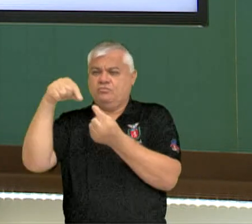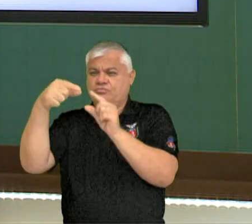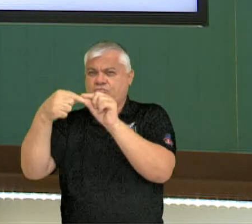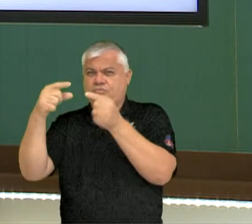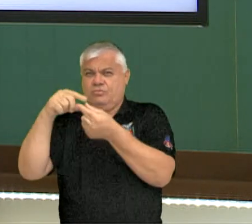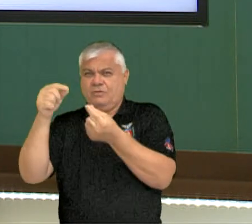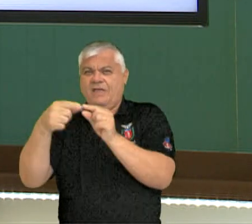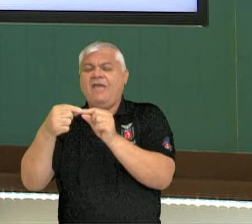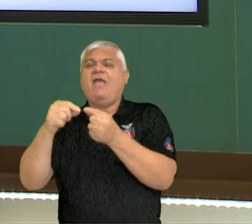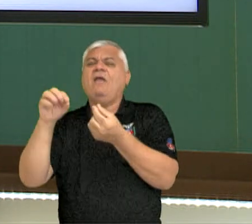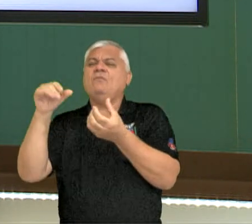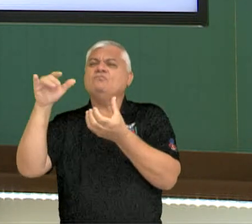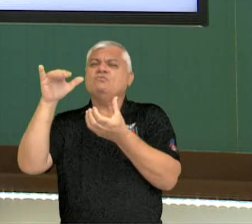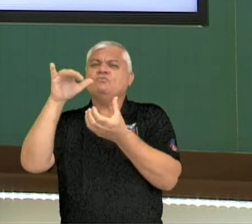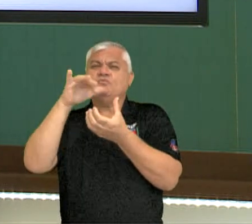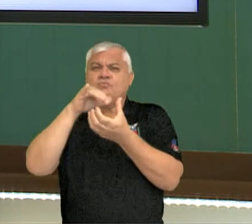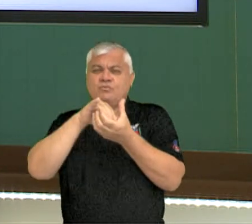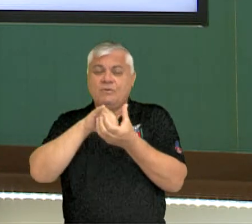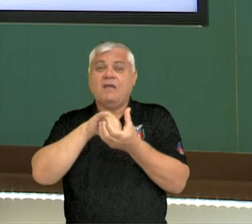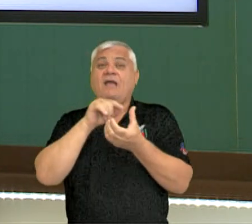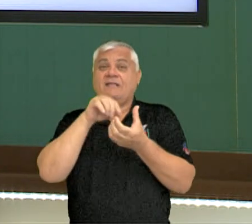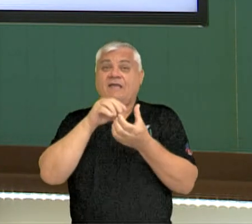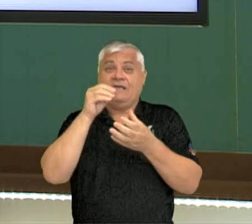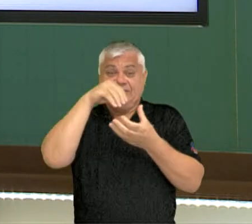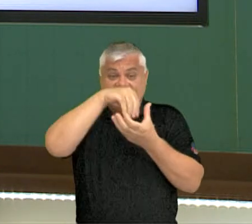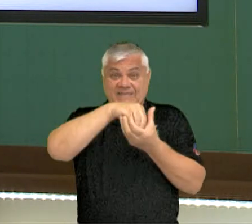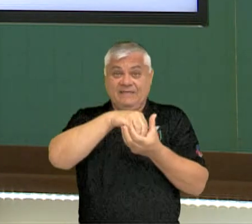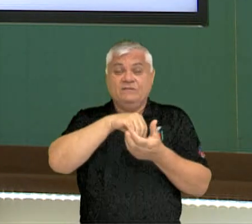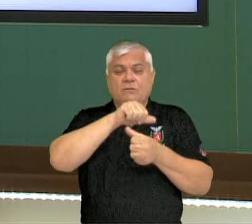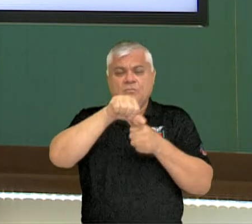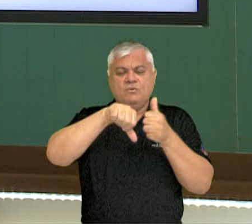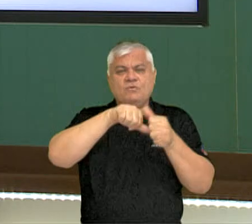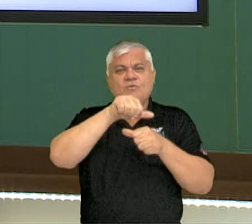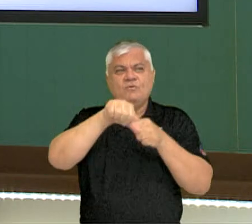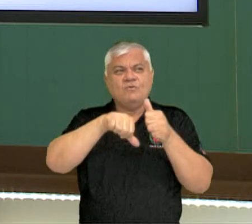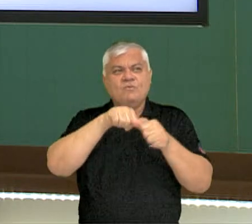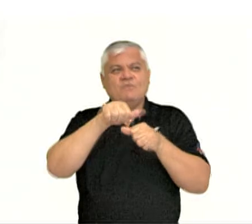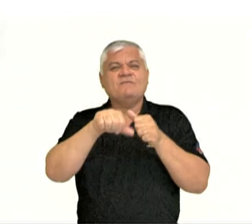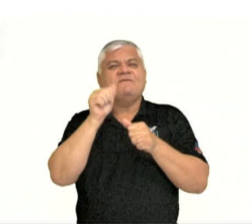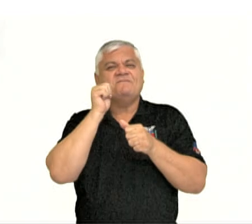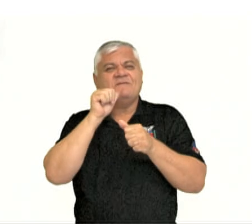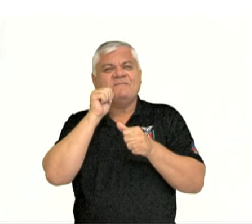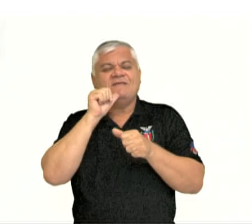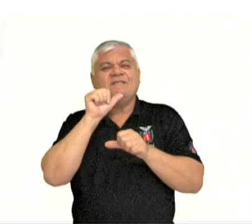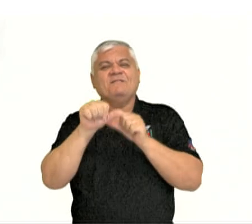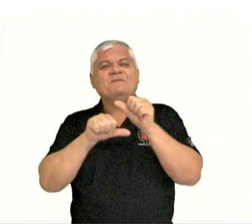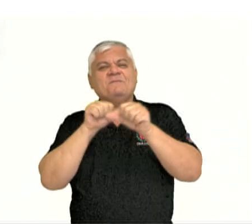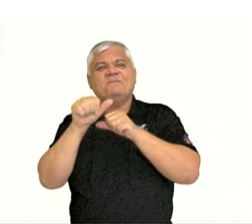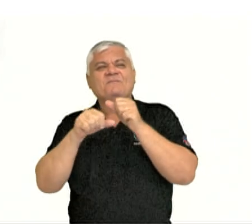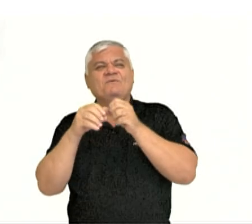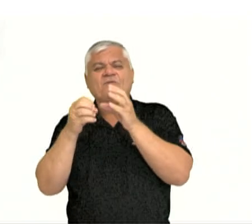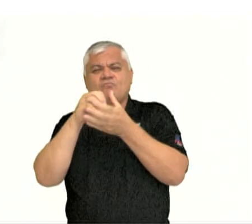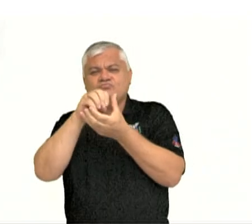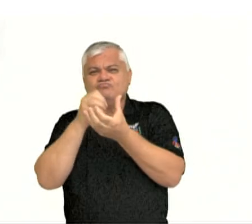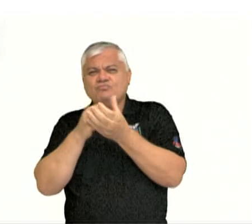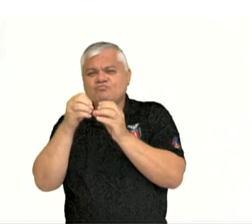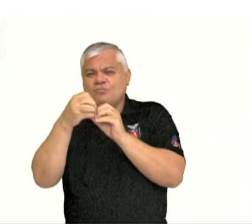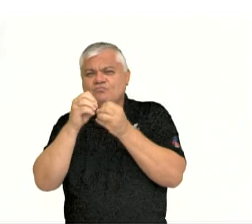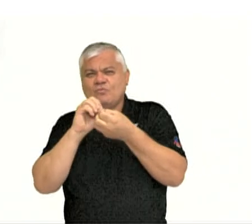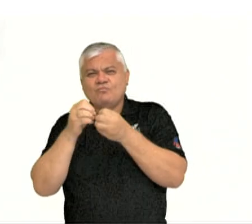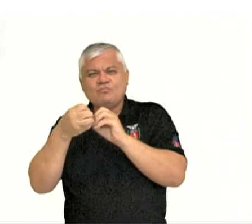na estrutura reprodutiva chamada de anterídeo, e o gameta feminino, que é a oosfera, vai ser